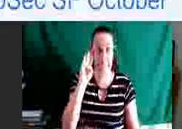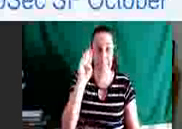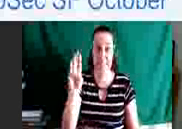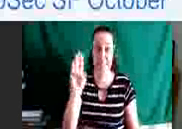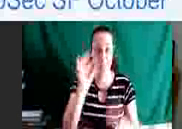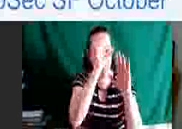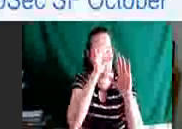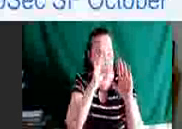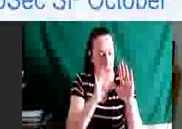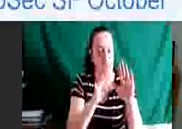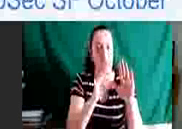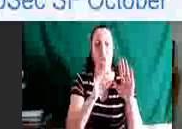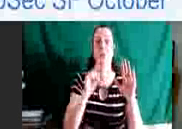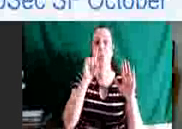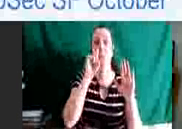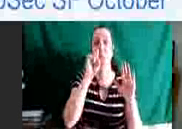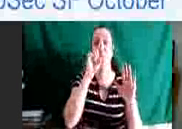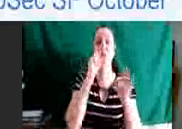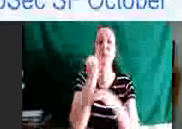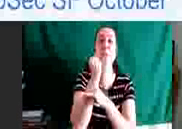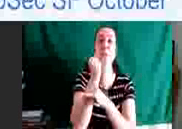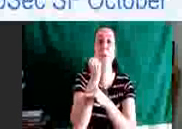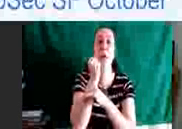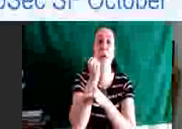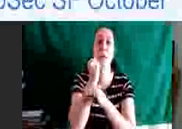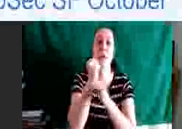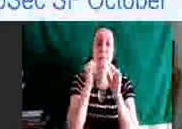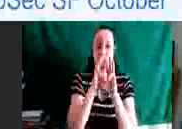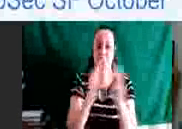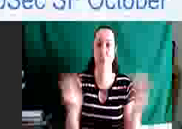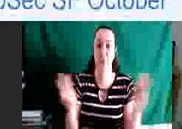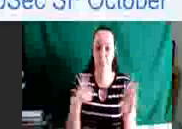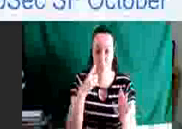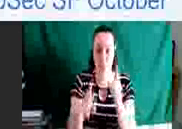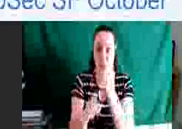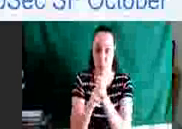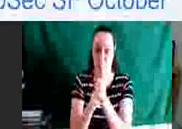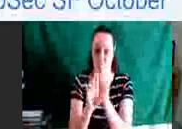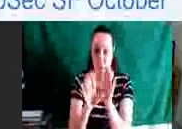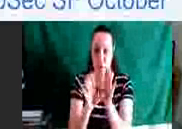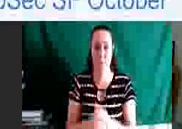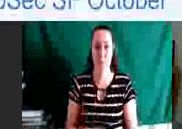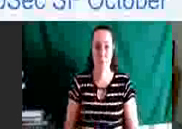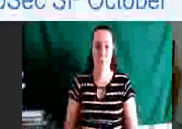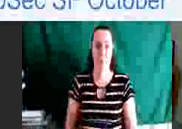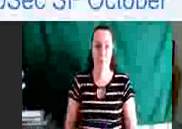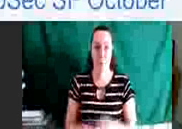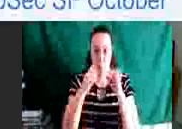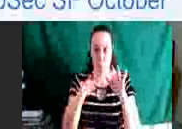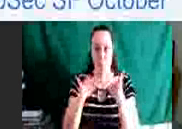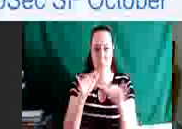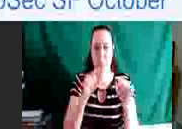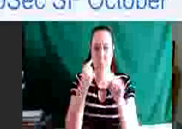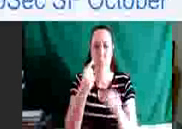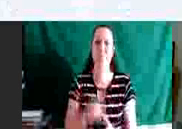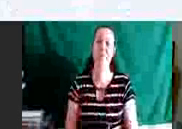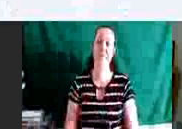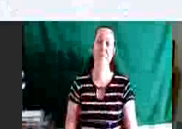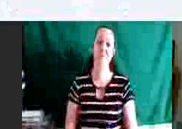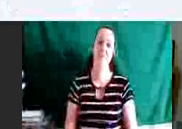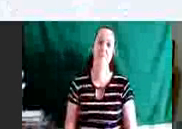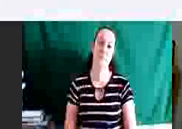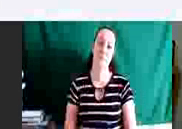Qualquer um pode alterar, sim, isso. Só lembro do Top 10 ômega 3. É o Top Term ômega 3. Ei, Fernando.